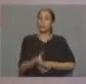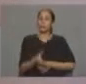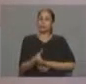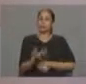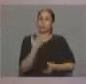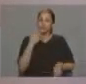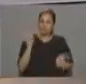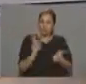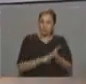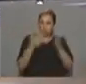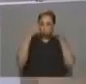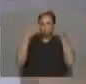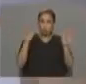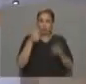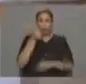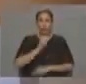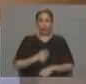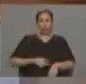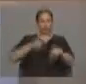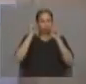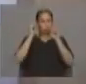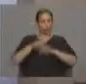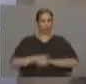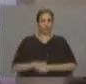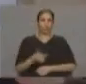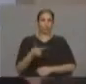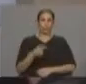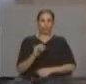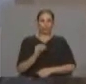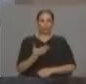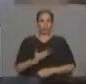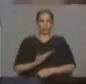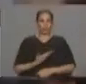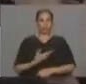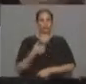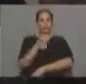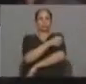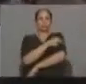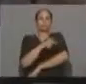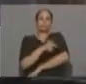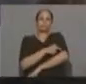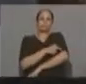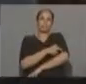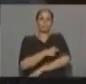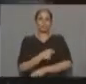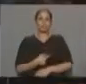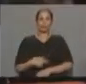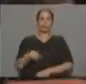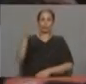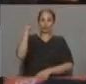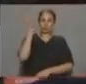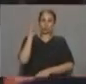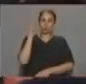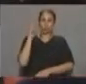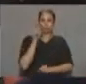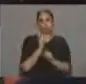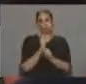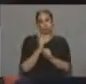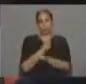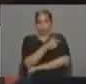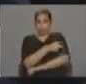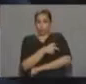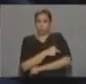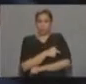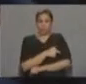uma verdadeira democracia nos pés de representar o partido social democrata eo único advogado junto dos sindicatos de vários